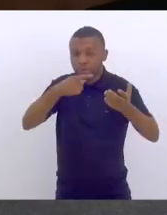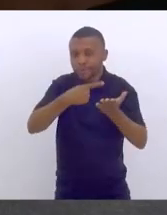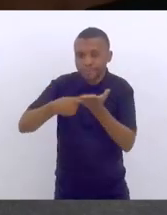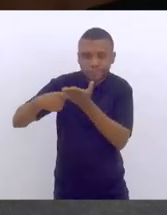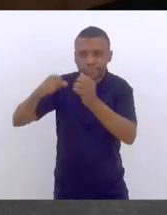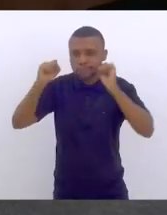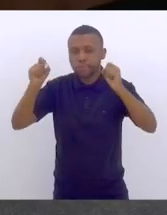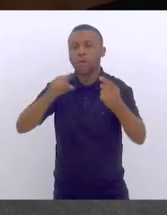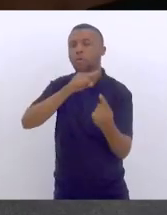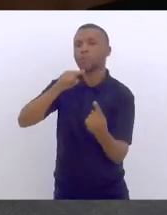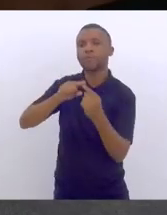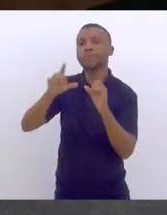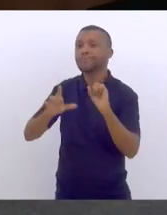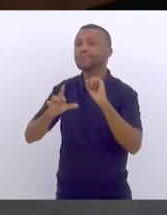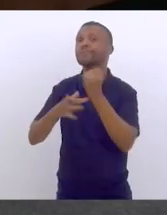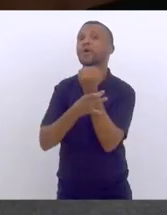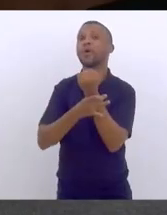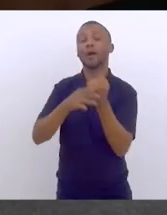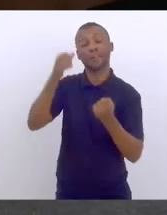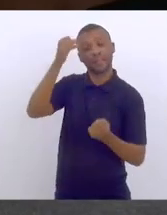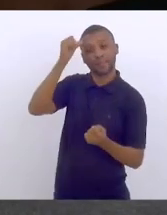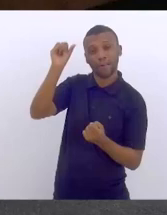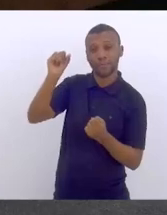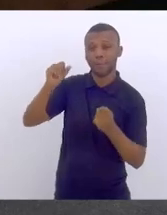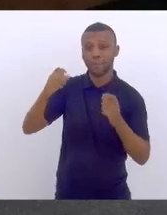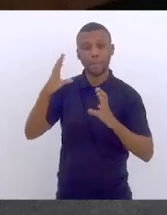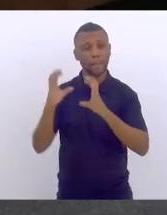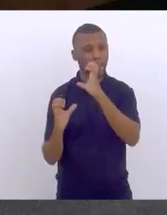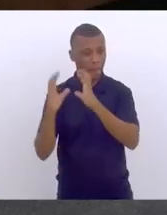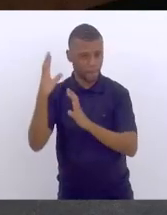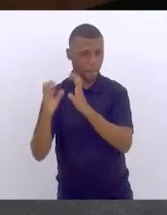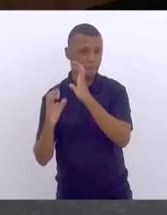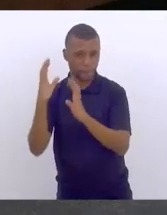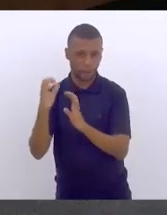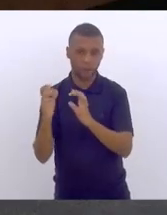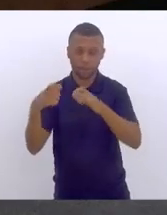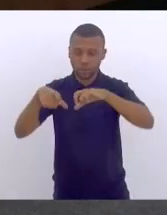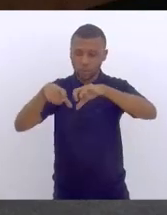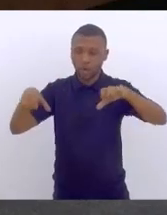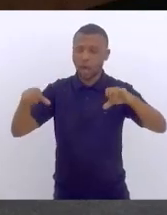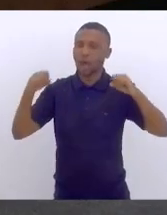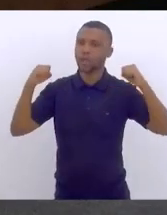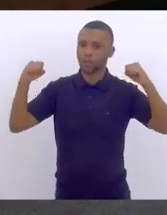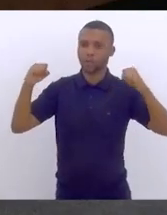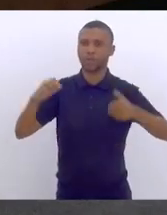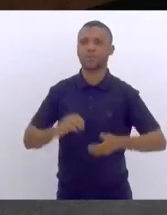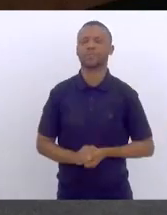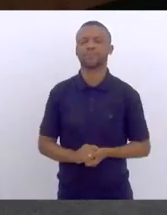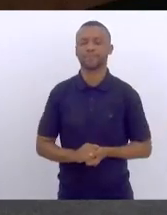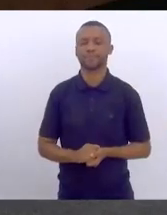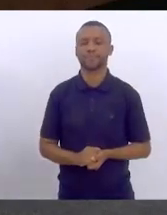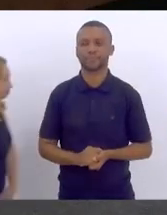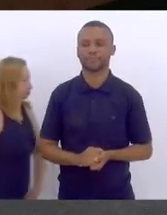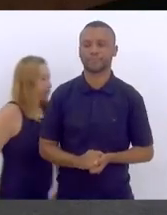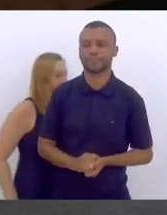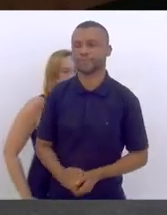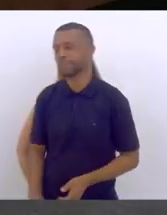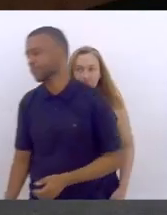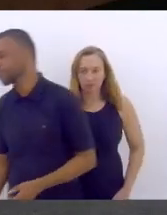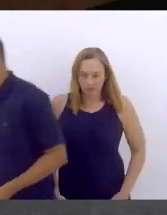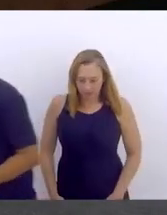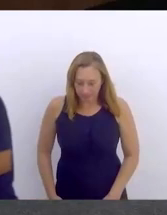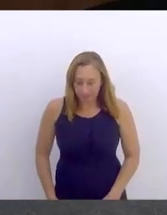a segurança e prevenção da violência entre os torcedores. Deputado Parágrafo 3º. Só